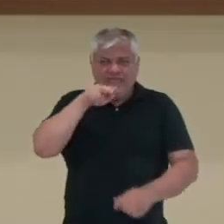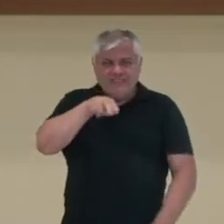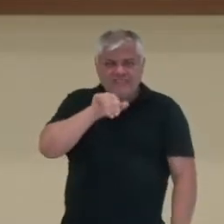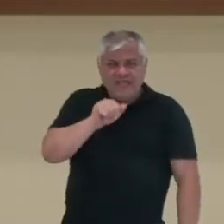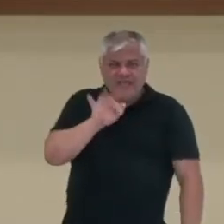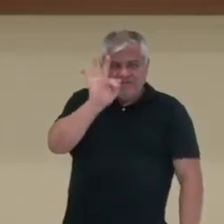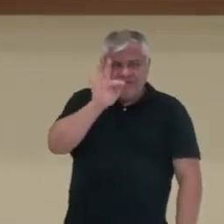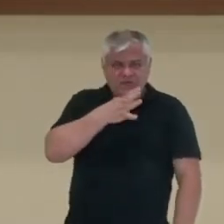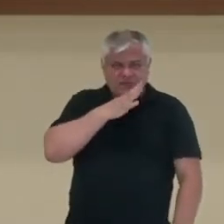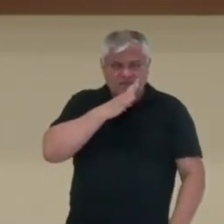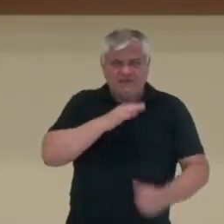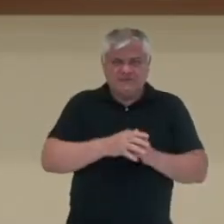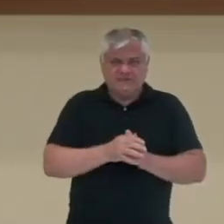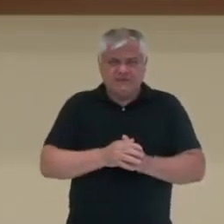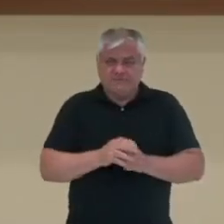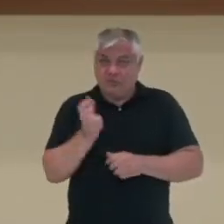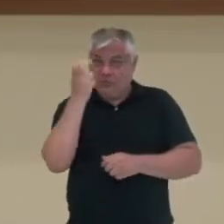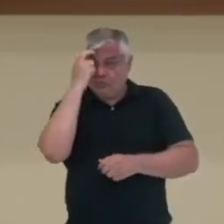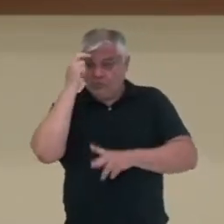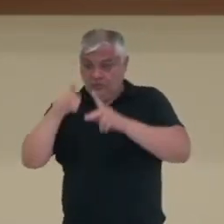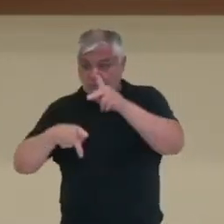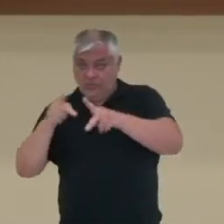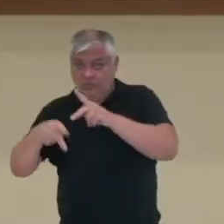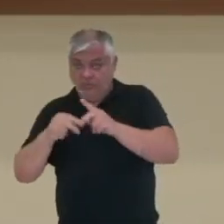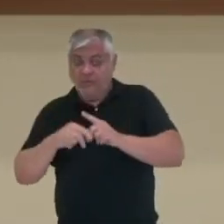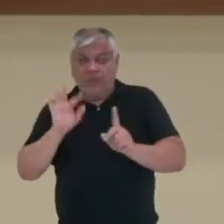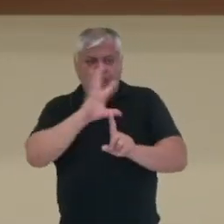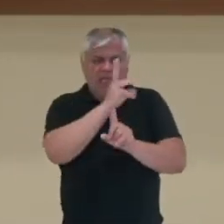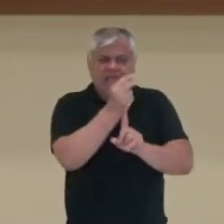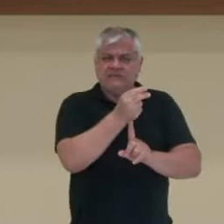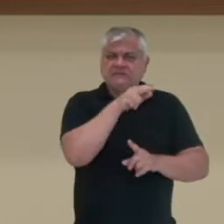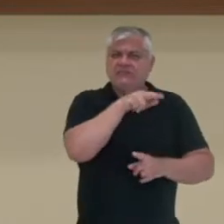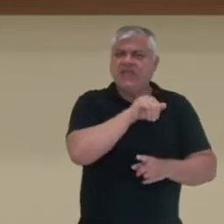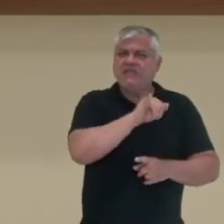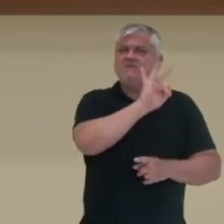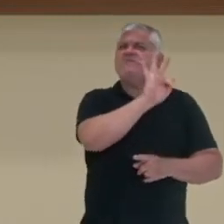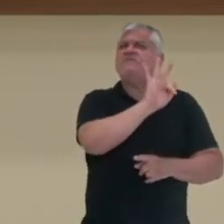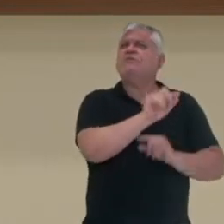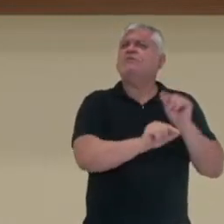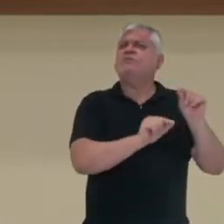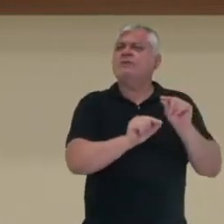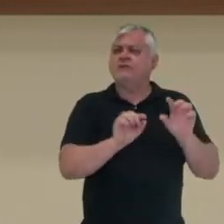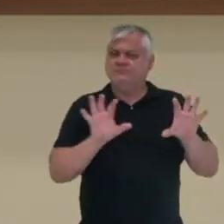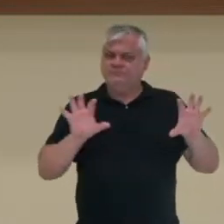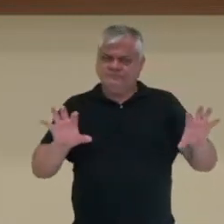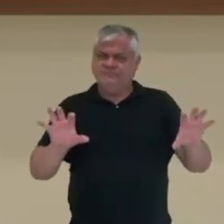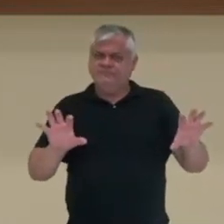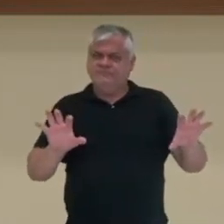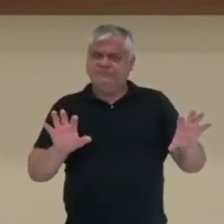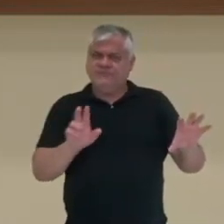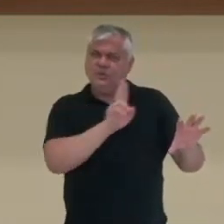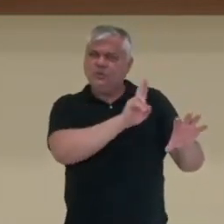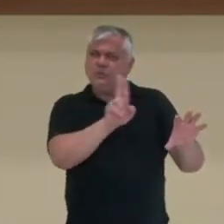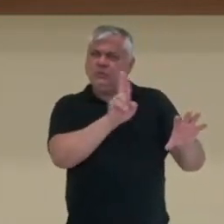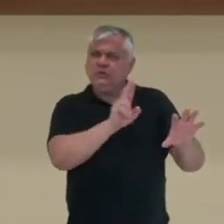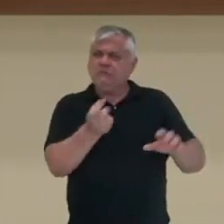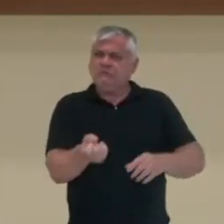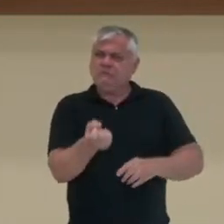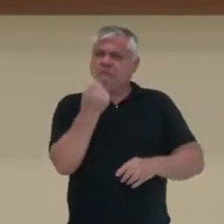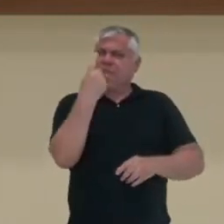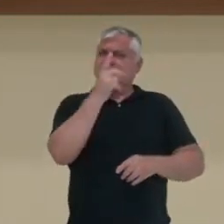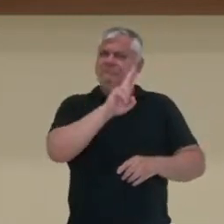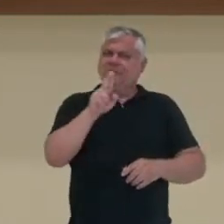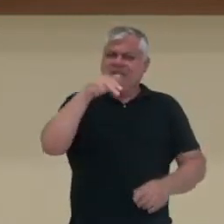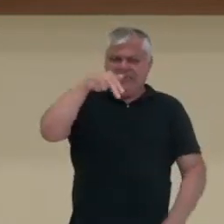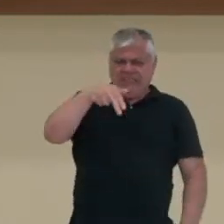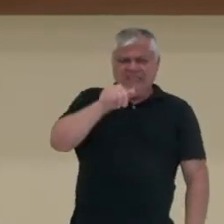Será que tem relação uma coisa com a outra, cultura popular e arte naif? Arte naif, gente, o nome parece dificílimo, né? Fala, nossa, deve ser uma